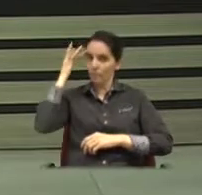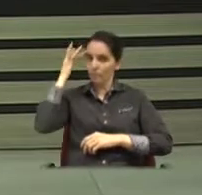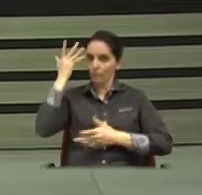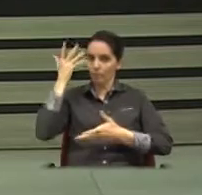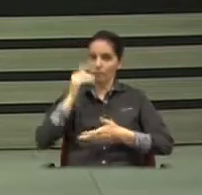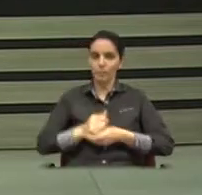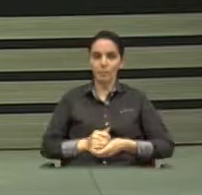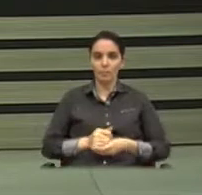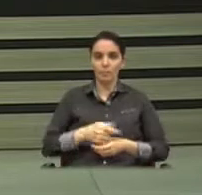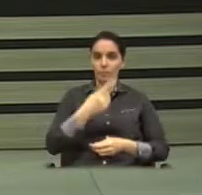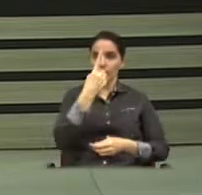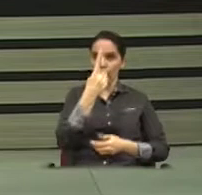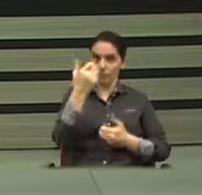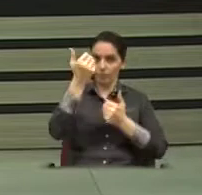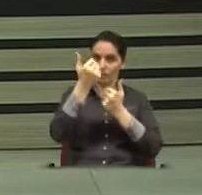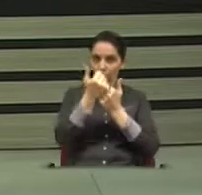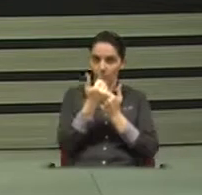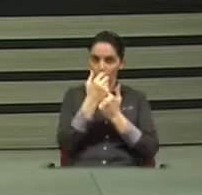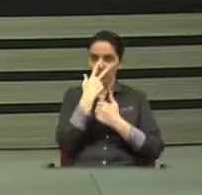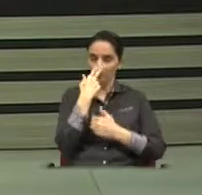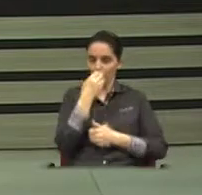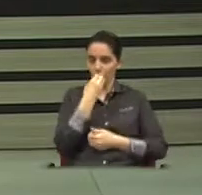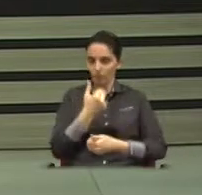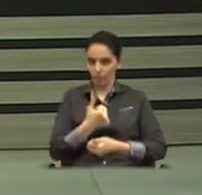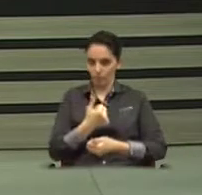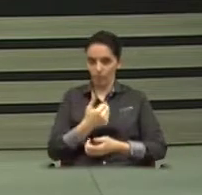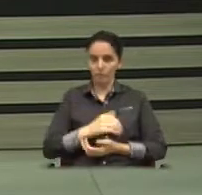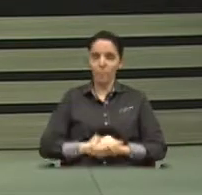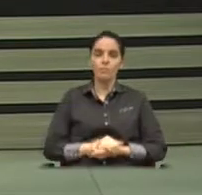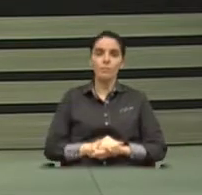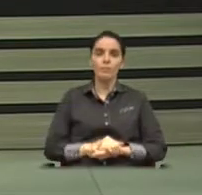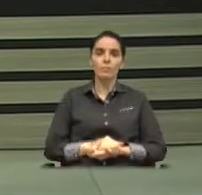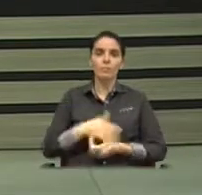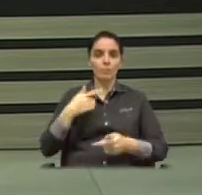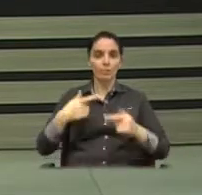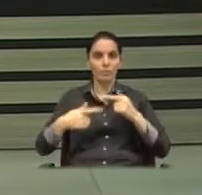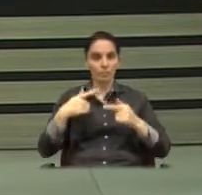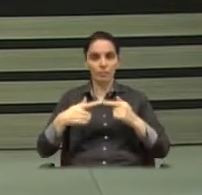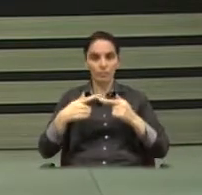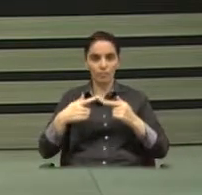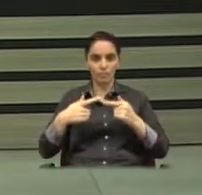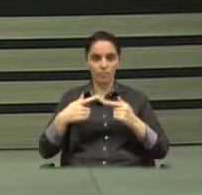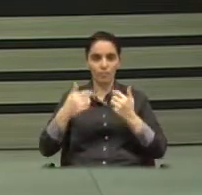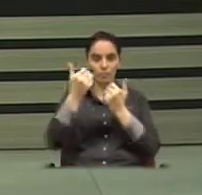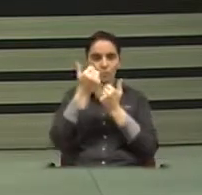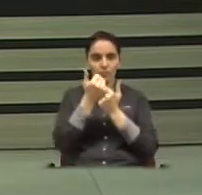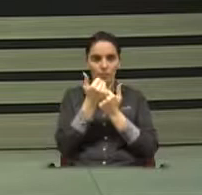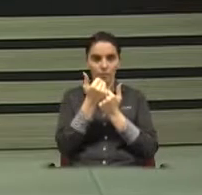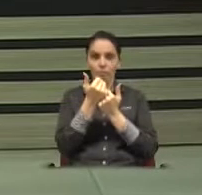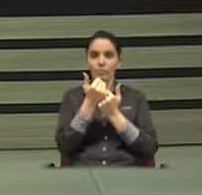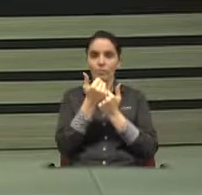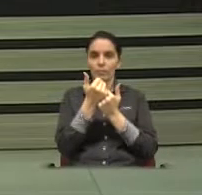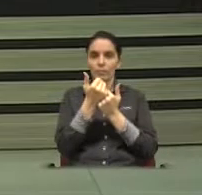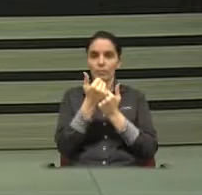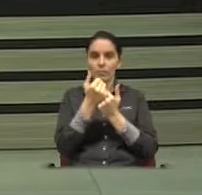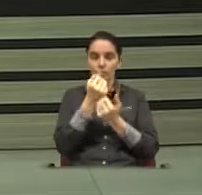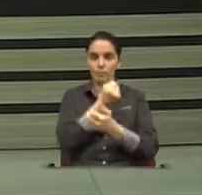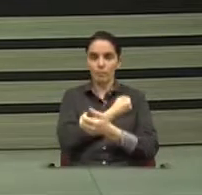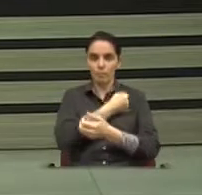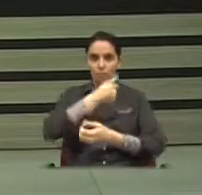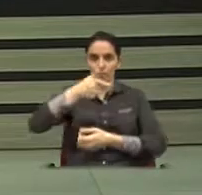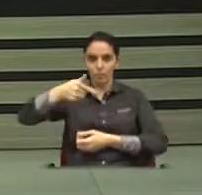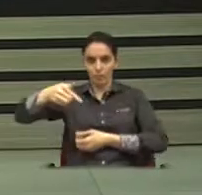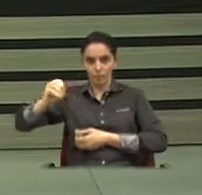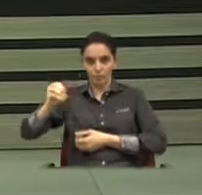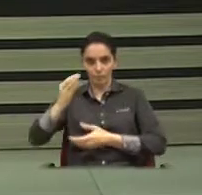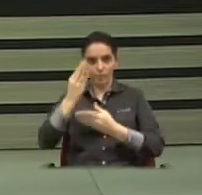projeto contém um substitutivo e o parecer é favorável. Está em discussão o substitutivo número 70,